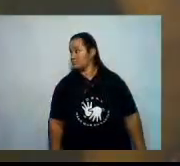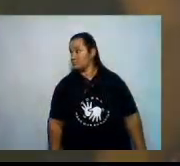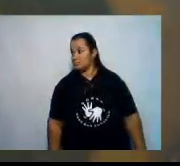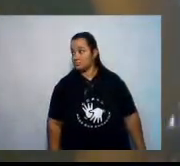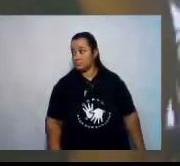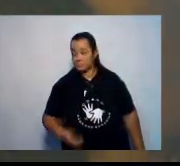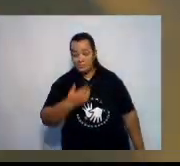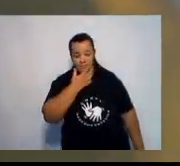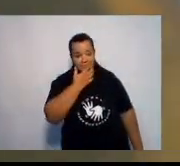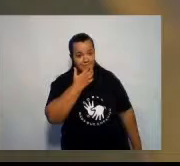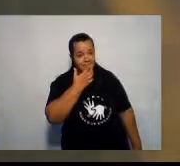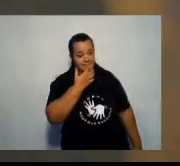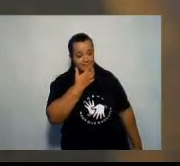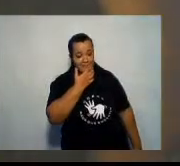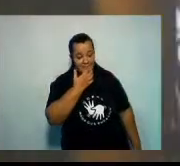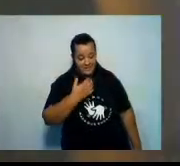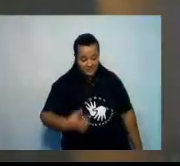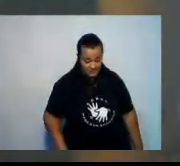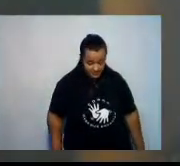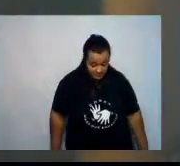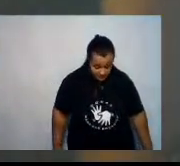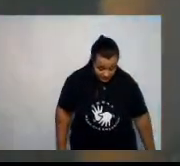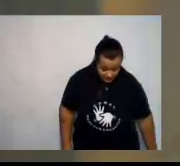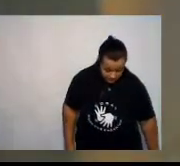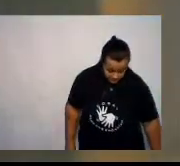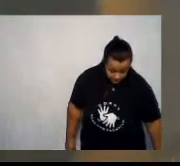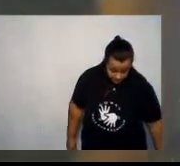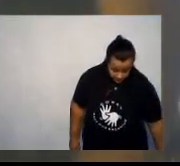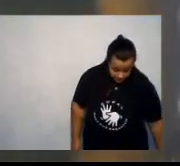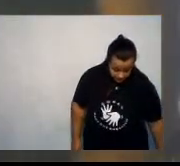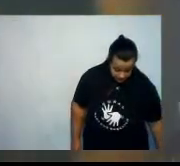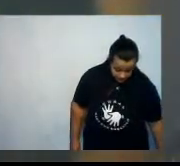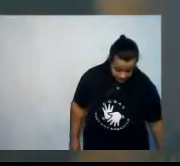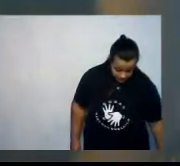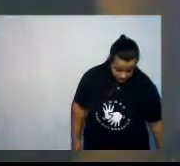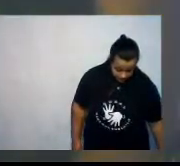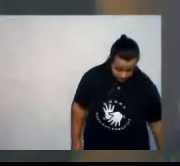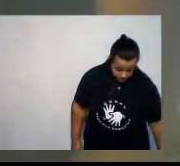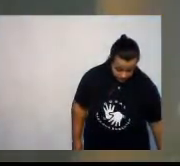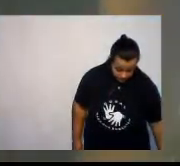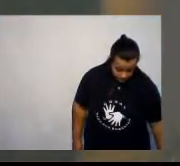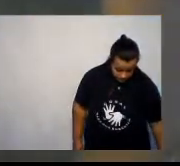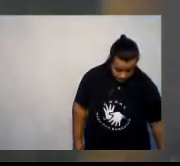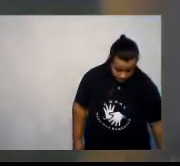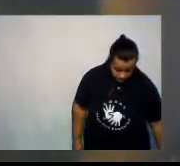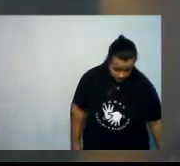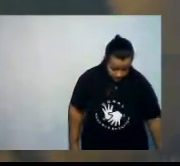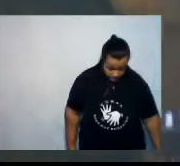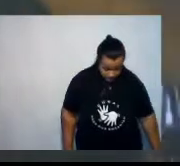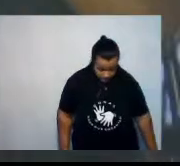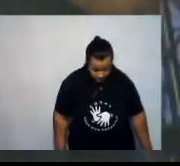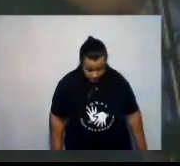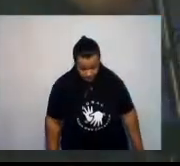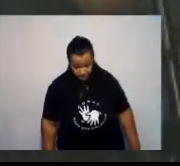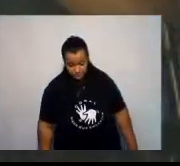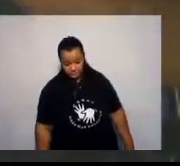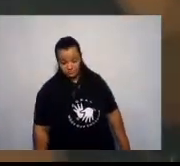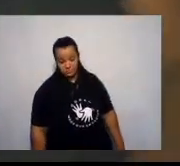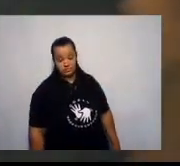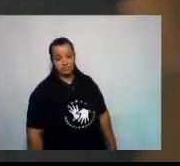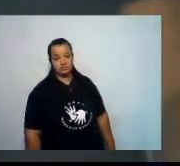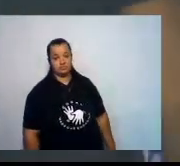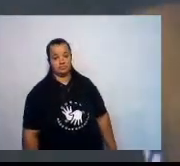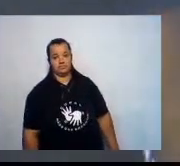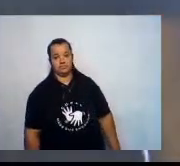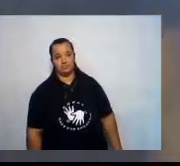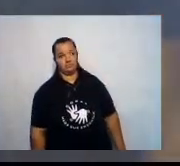trabalho para vocês amanhã. A gente vai estar com certeza curtindo e vibrando com todos vocês amanhã. Diretamente lá de casa, que é onde a gente tem que estar, né,